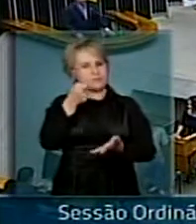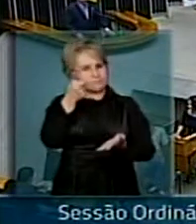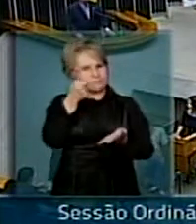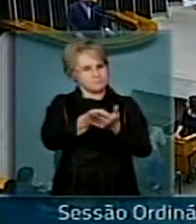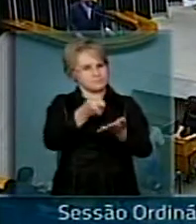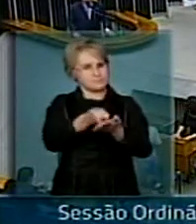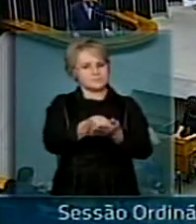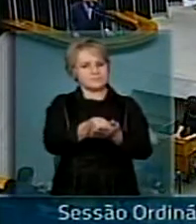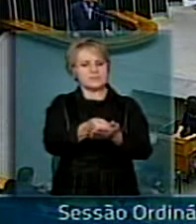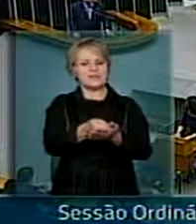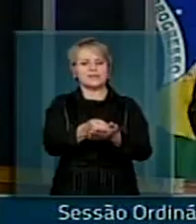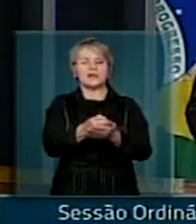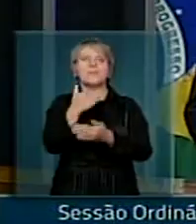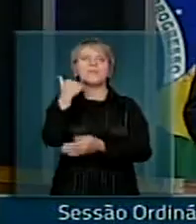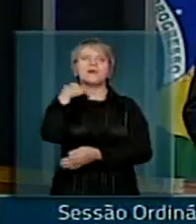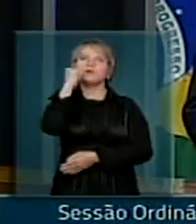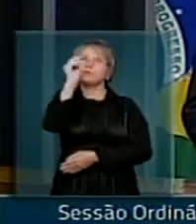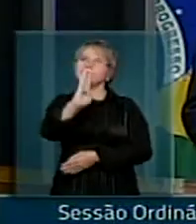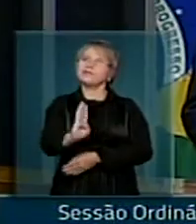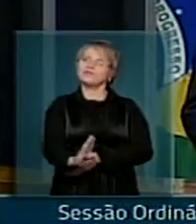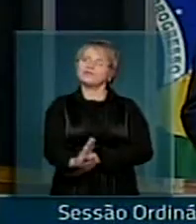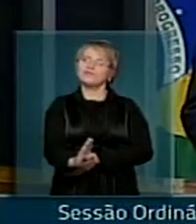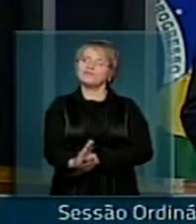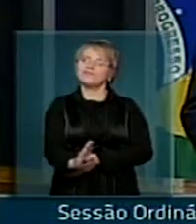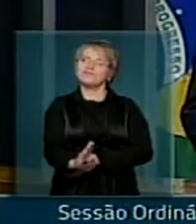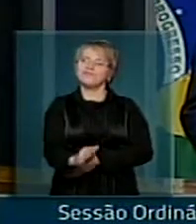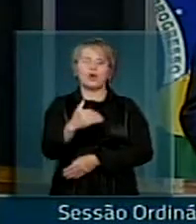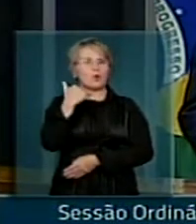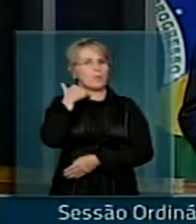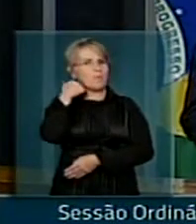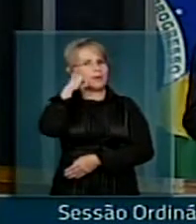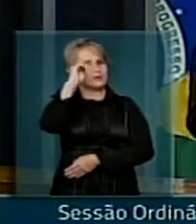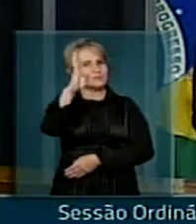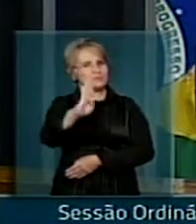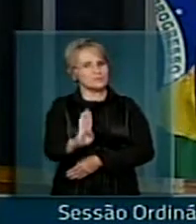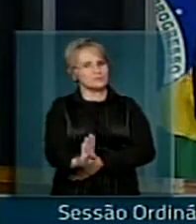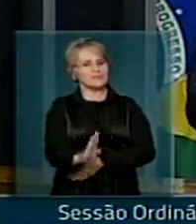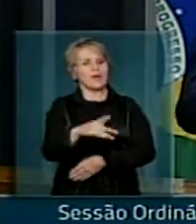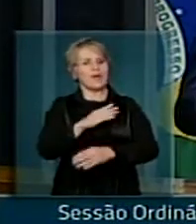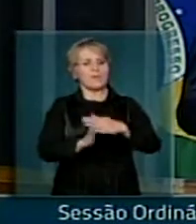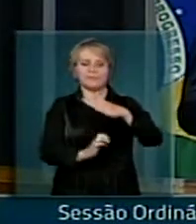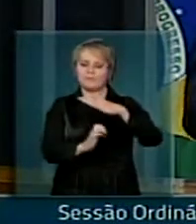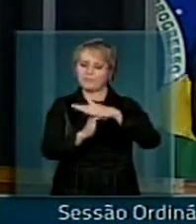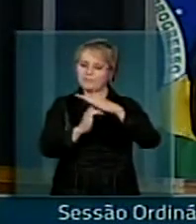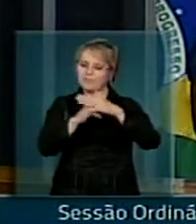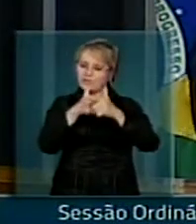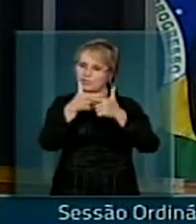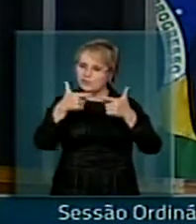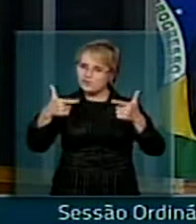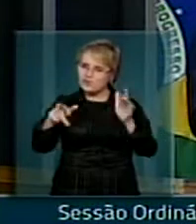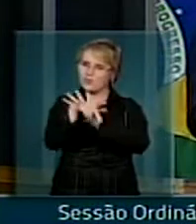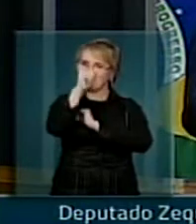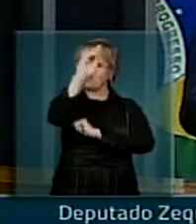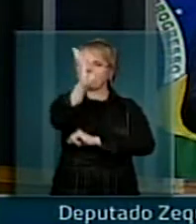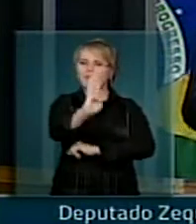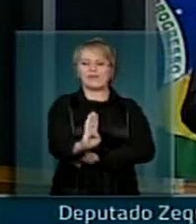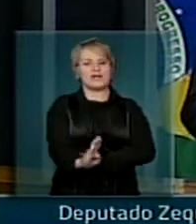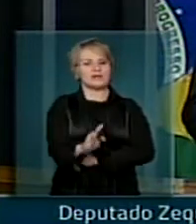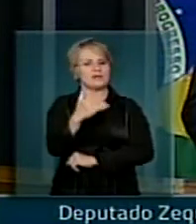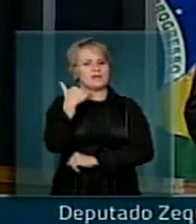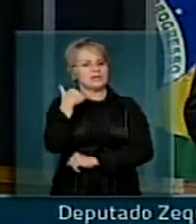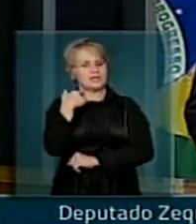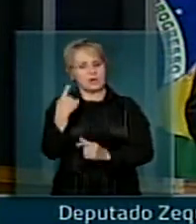ao Banco do Brasil. Banco do Brasil, a empresa brasileira, um banco altamente